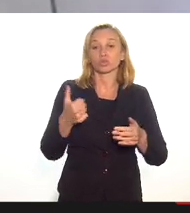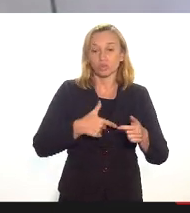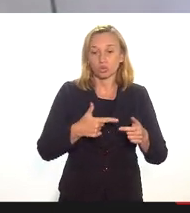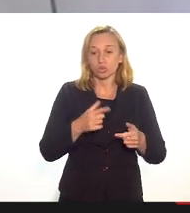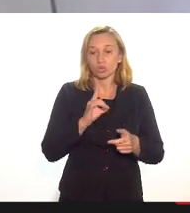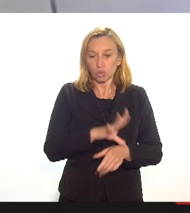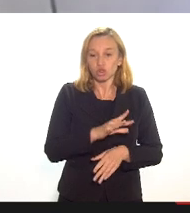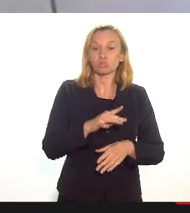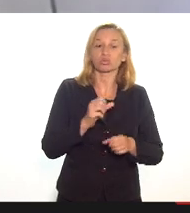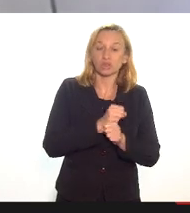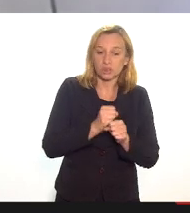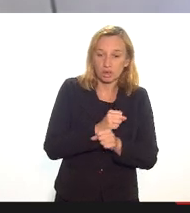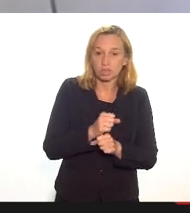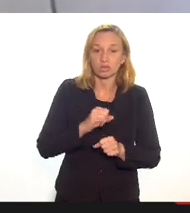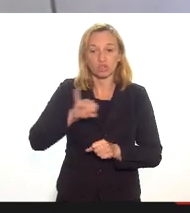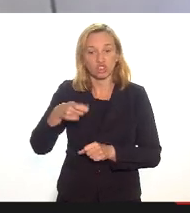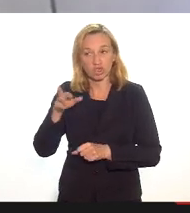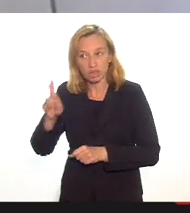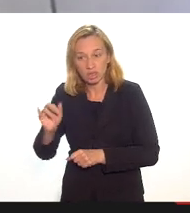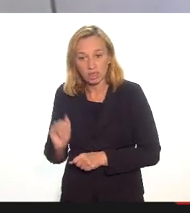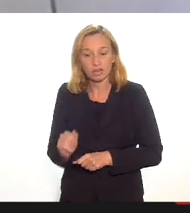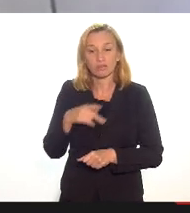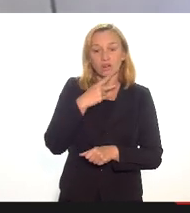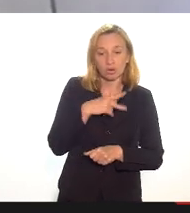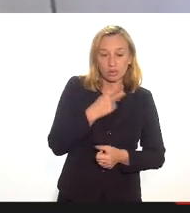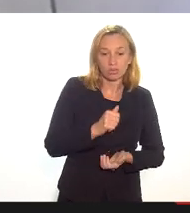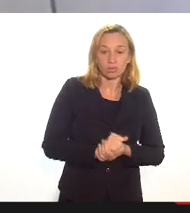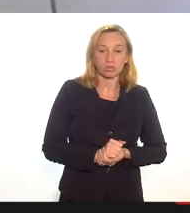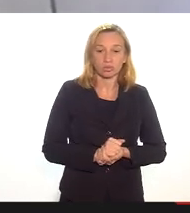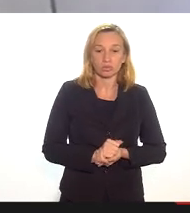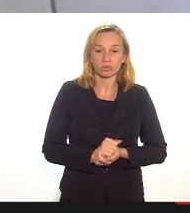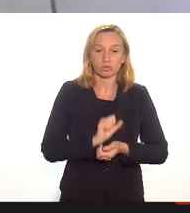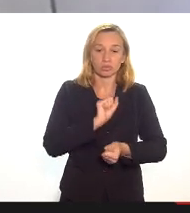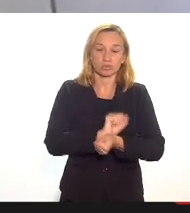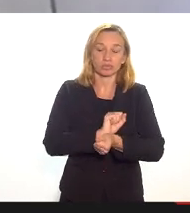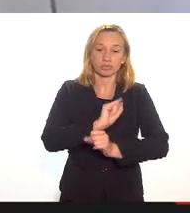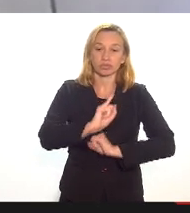Jandira Fegali, a gente está...